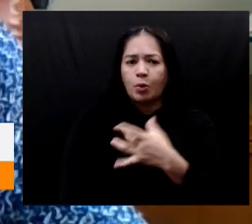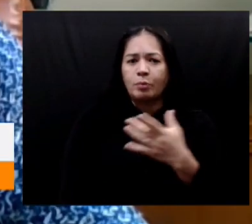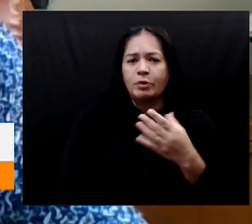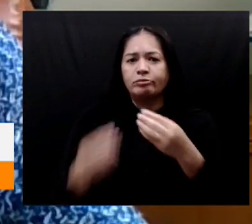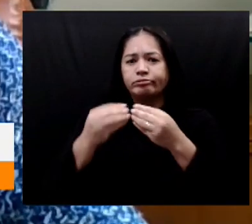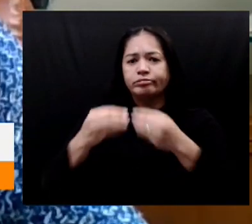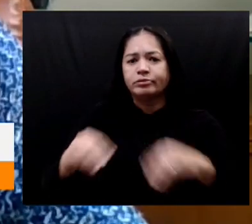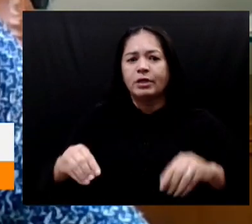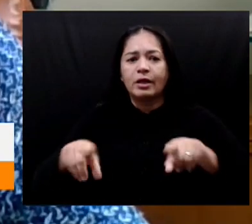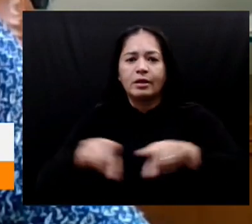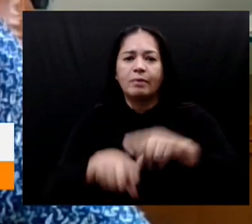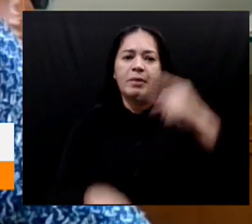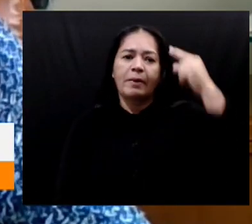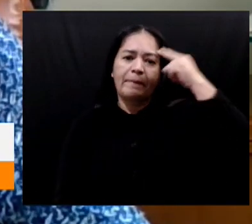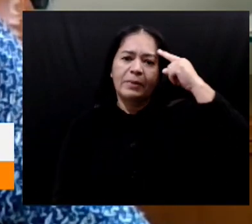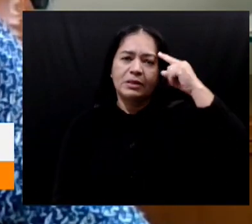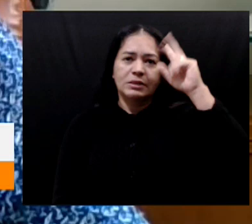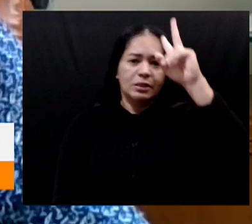de vida,